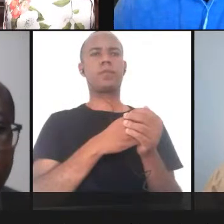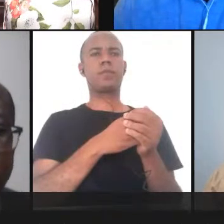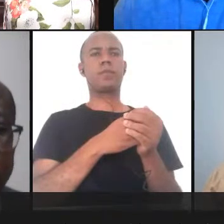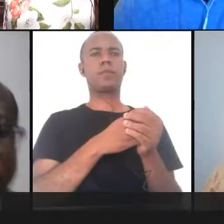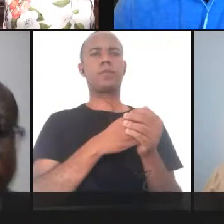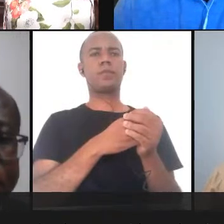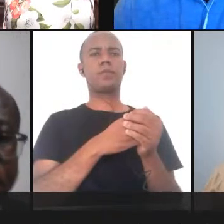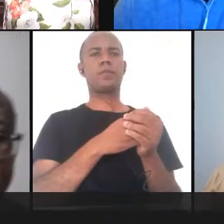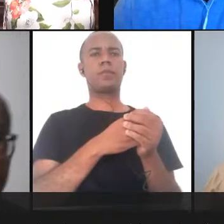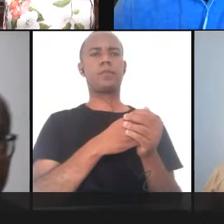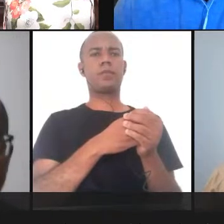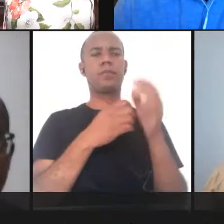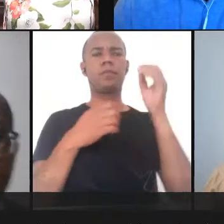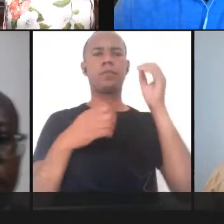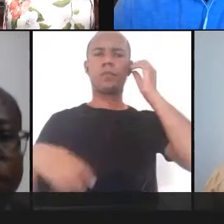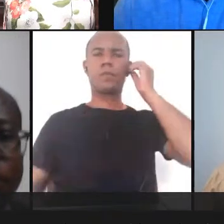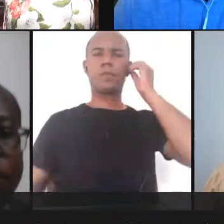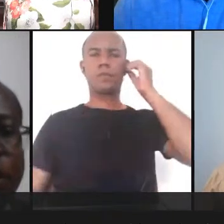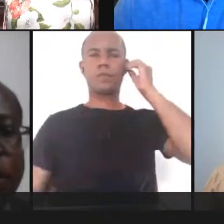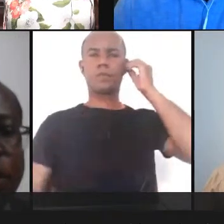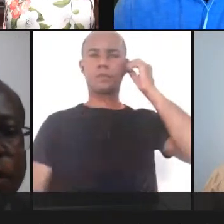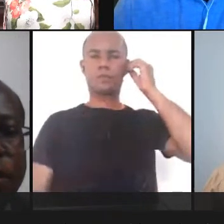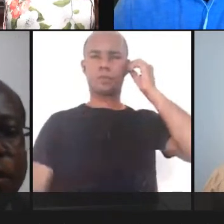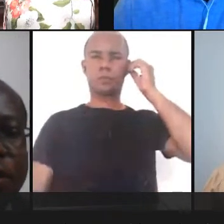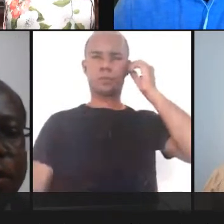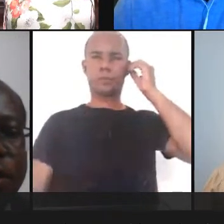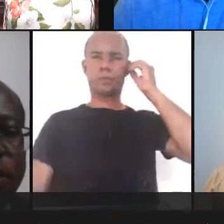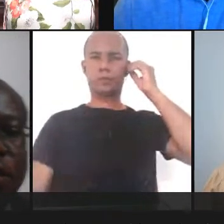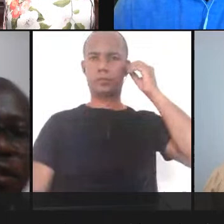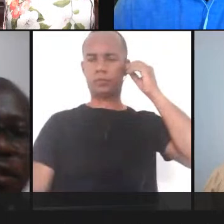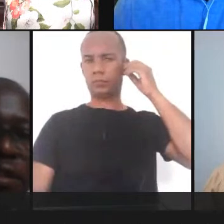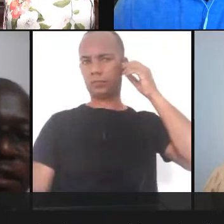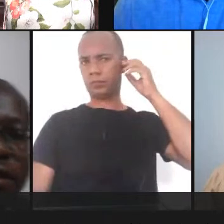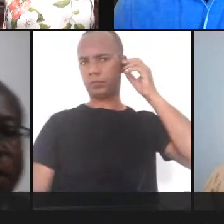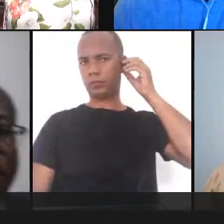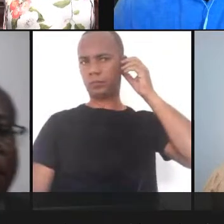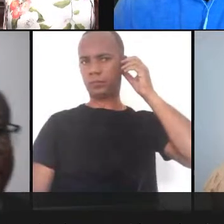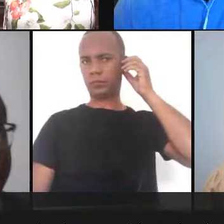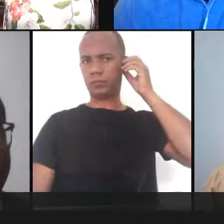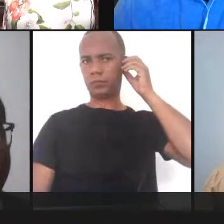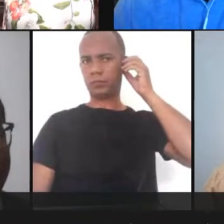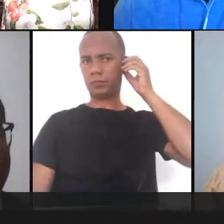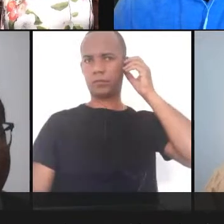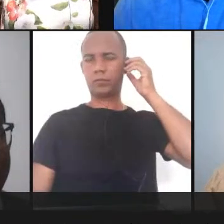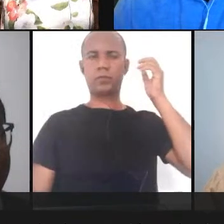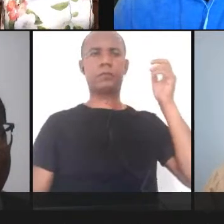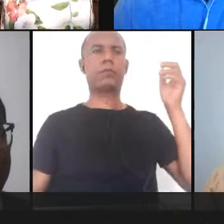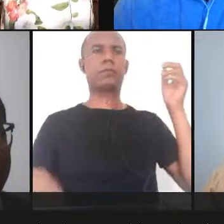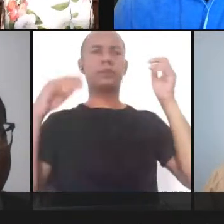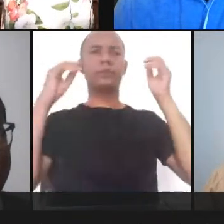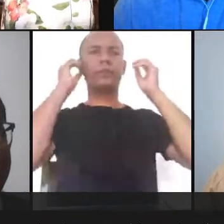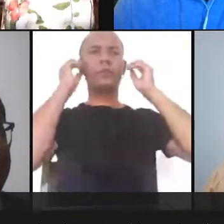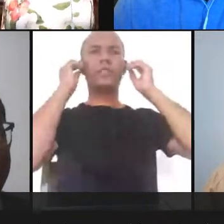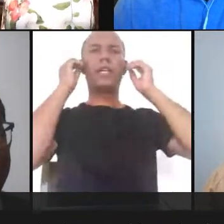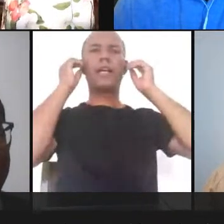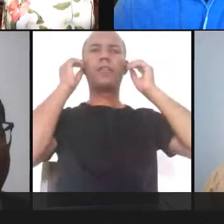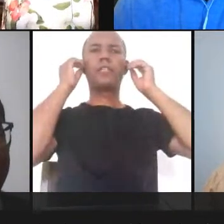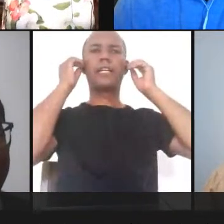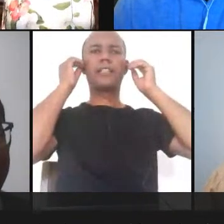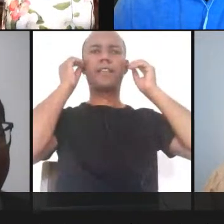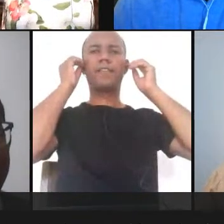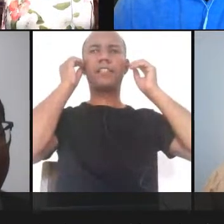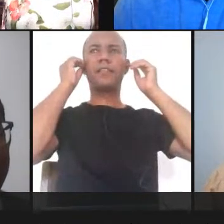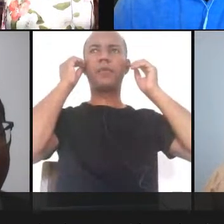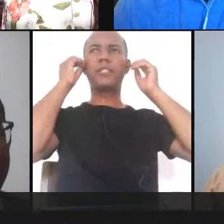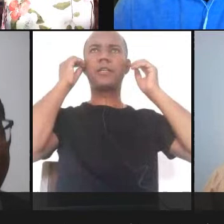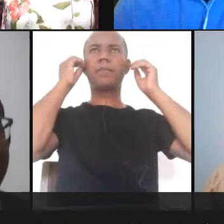Consigo. Pronto. E por um lado, nós houve um poeta no passado que disse que está a ser proveniente de uma nação que não existe. No